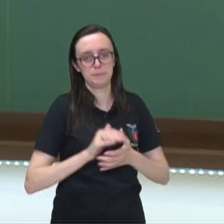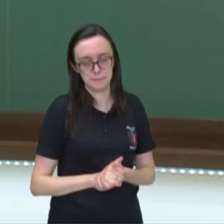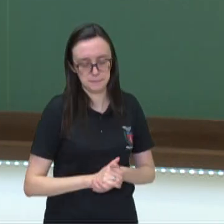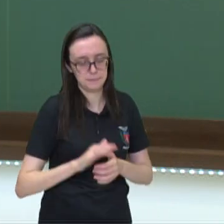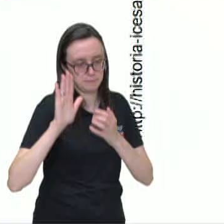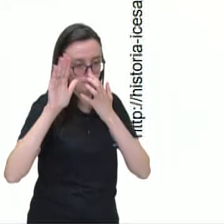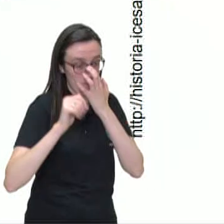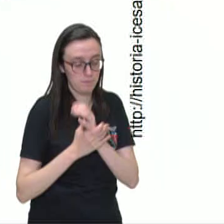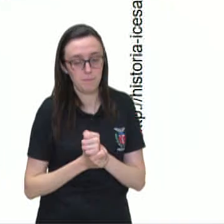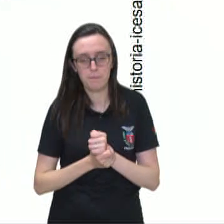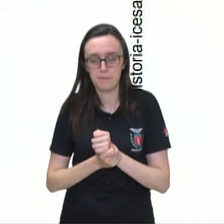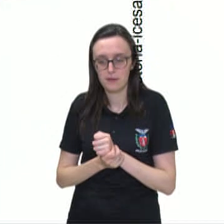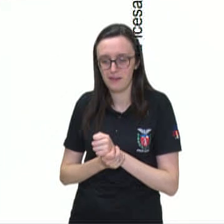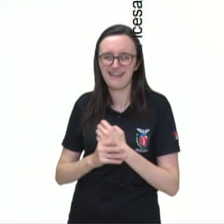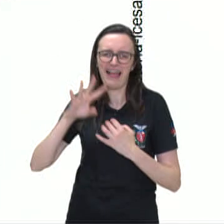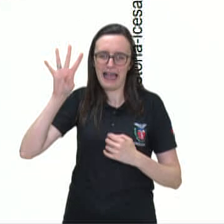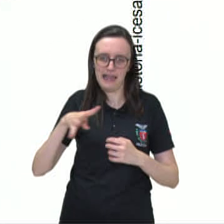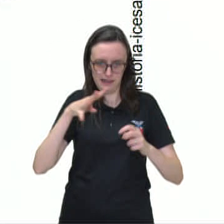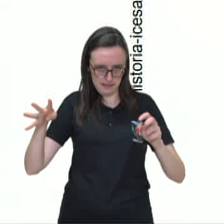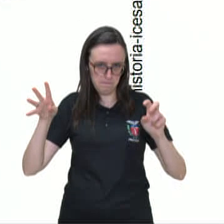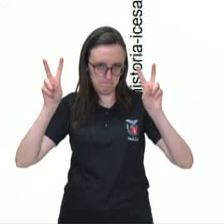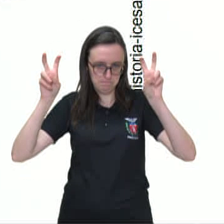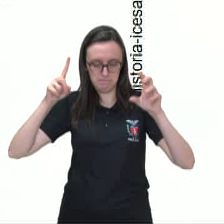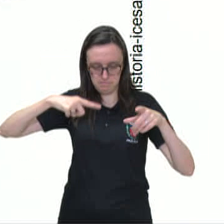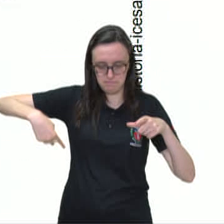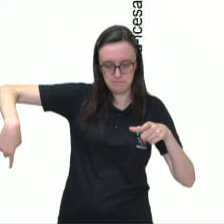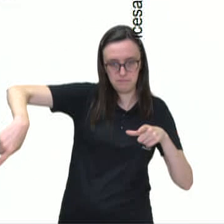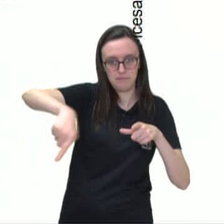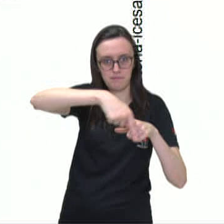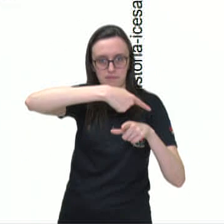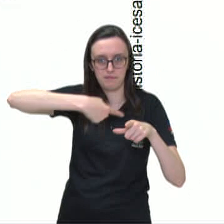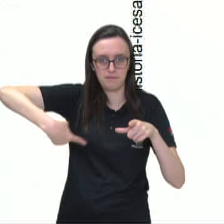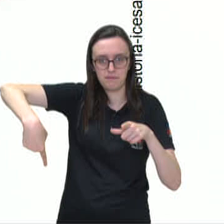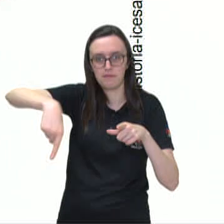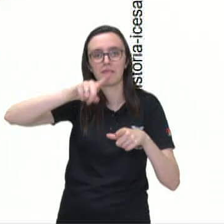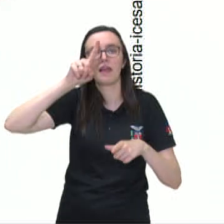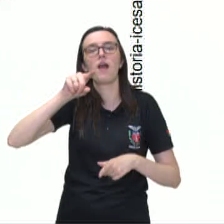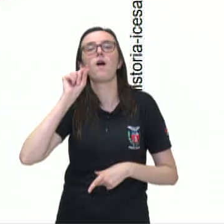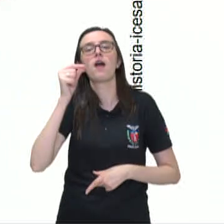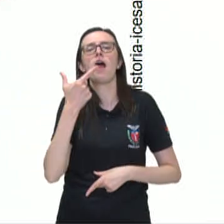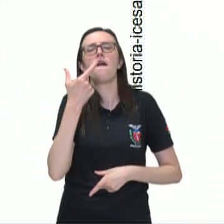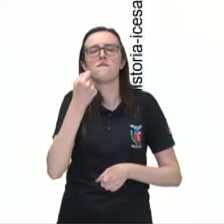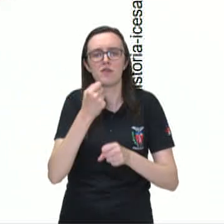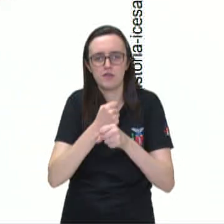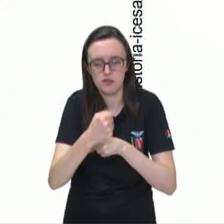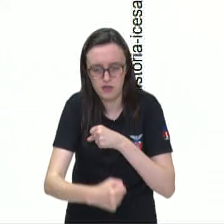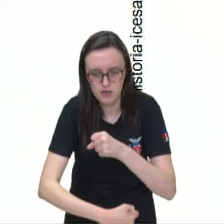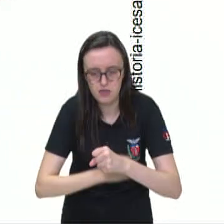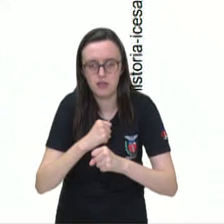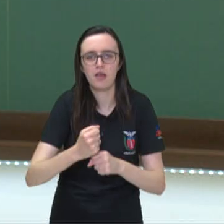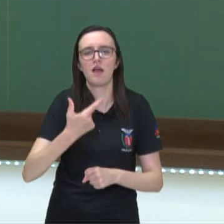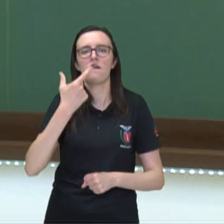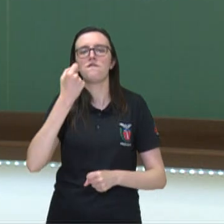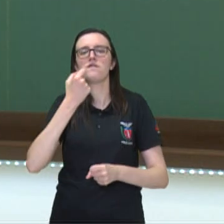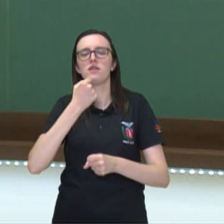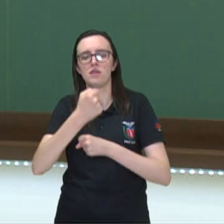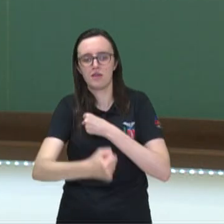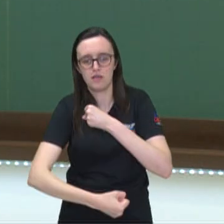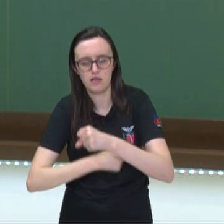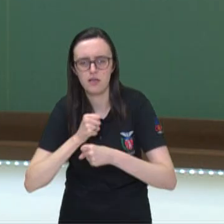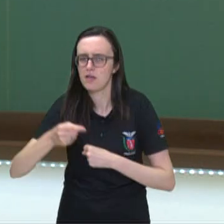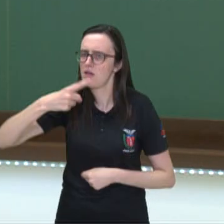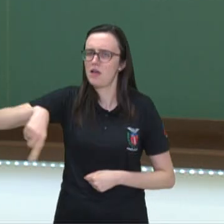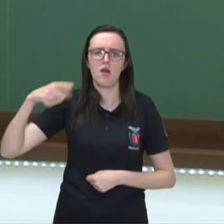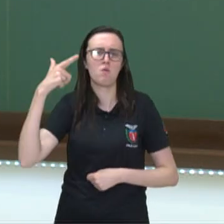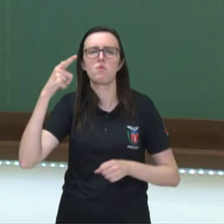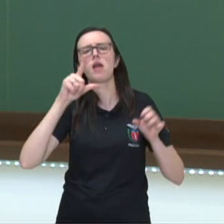Bom, o calendário maia funciona na forma de ciclo de 20 em 20 anos. Por isso que eles não têm semana,